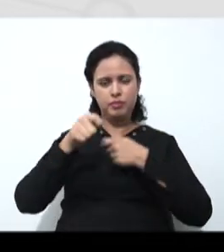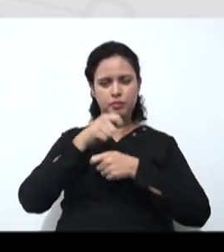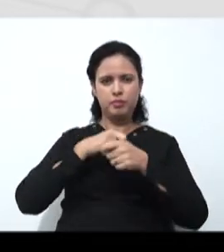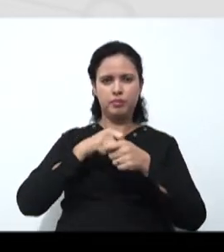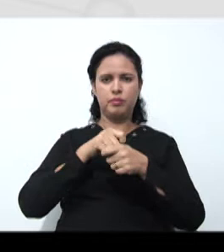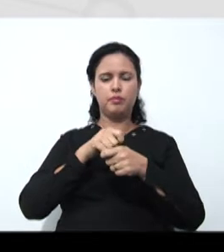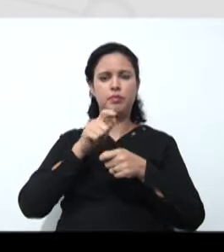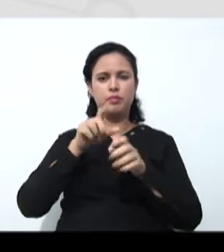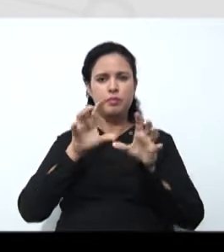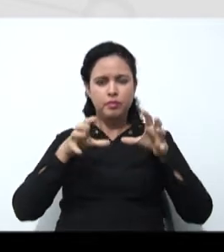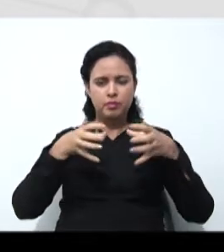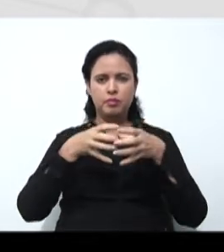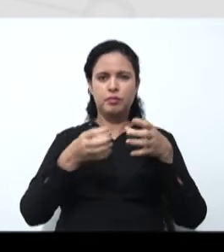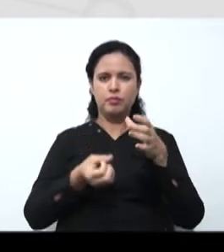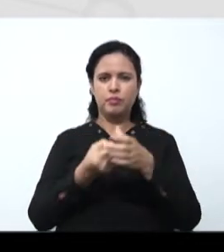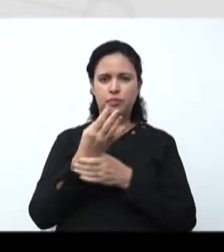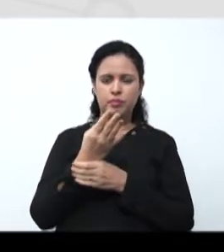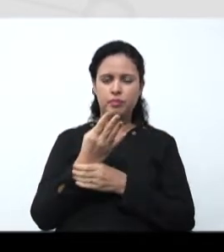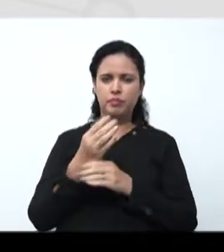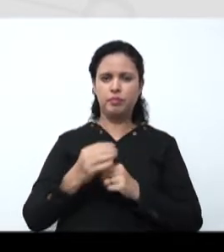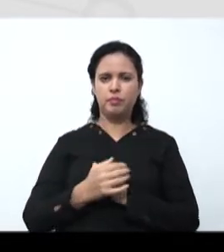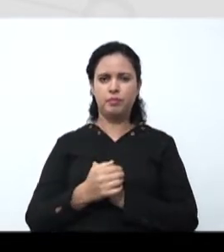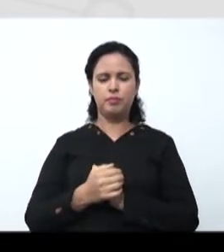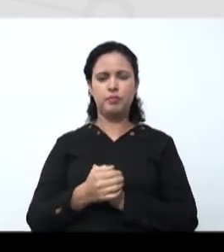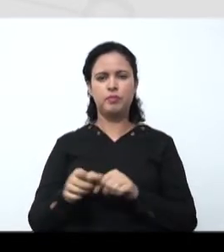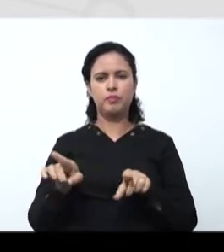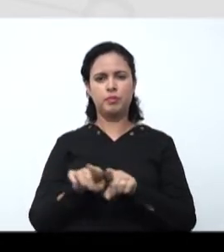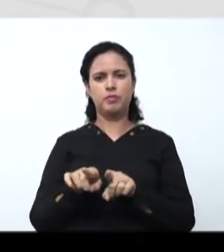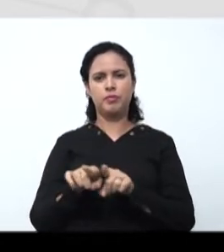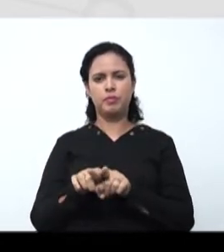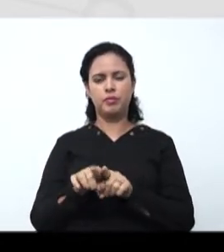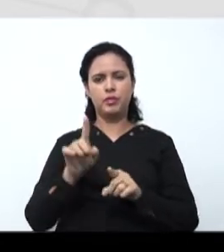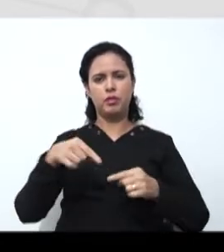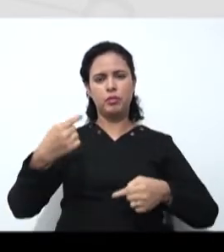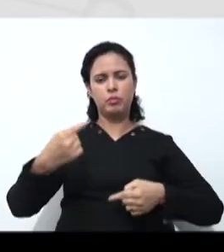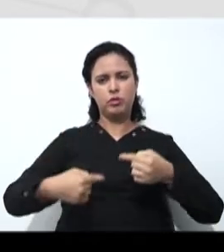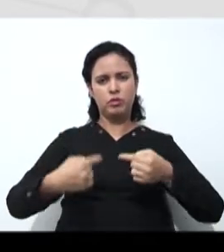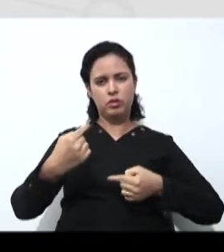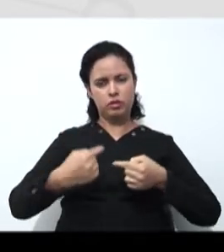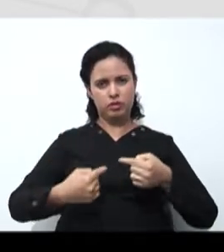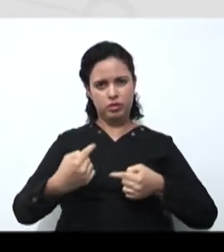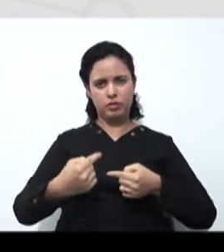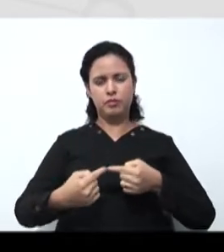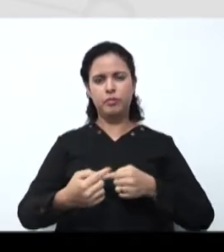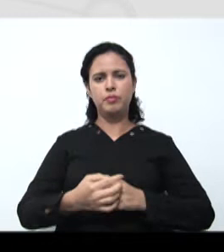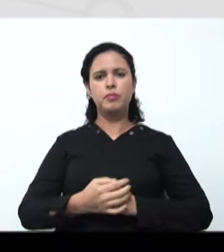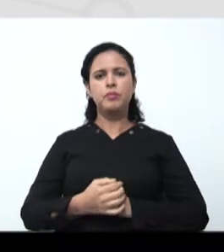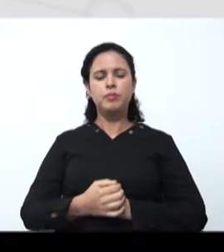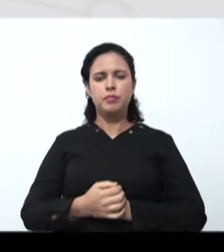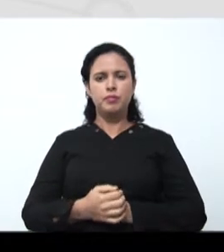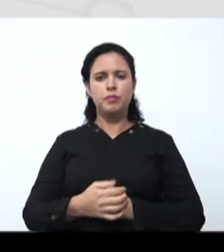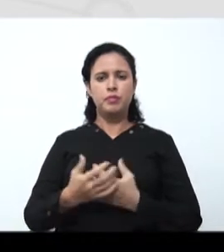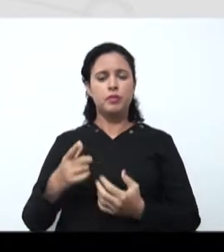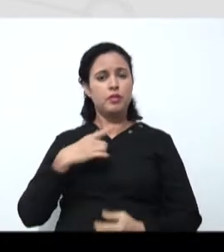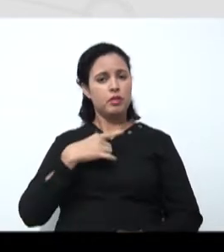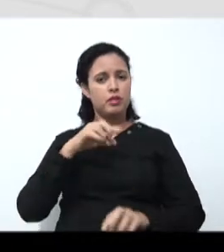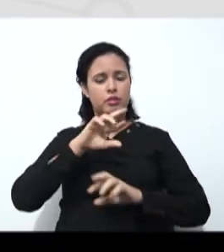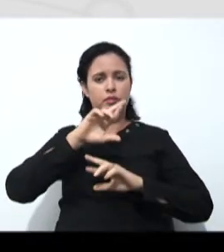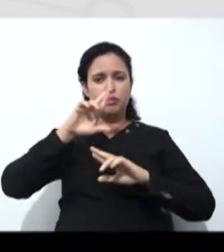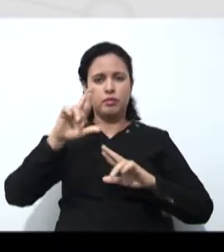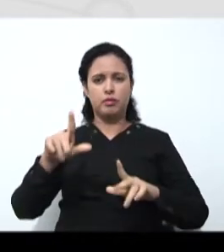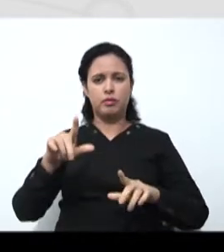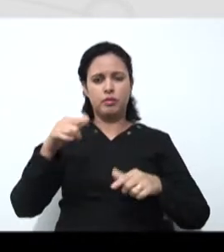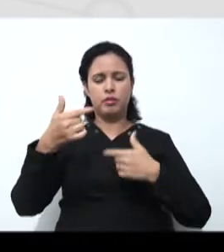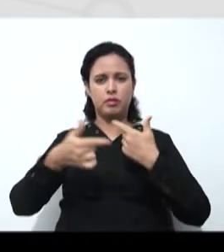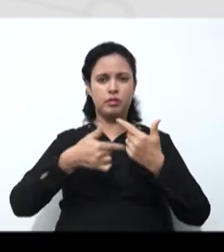produção coletiva, e também a atuação é mais política do que funcional. Então vejam a diferença. Quando a gente trabalha